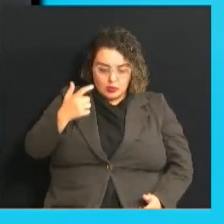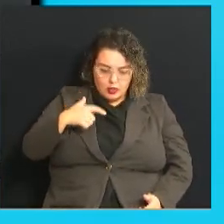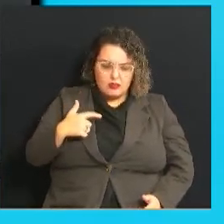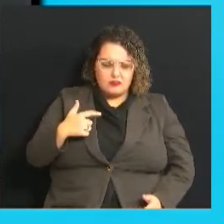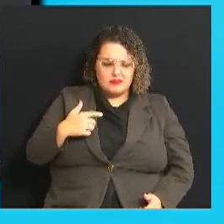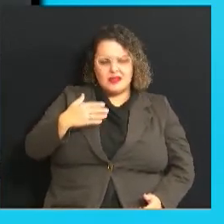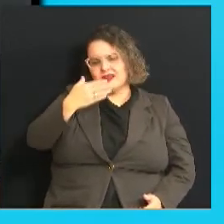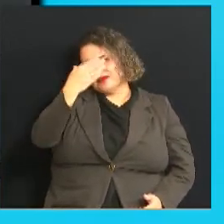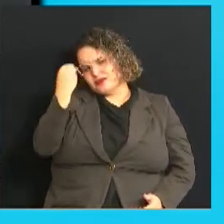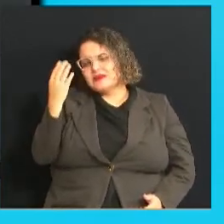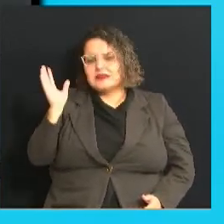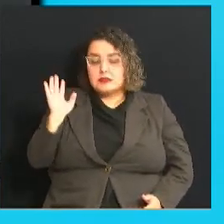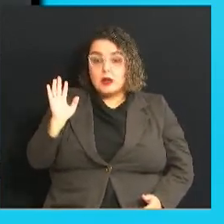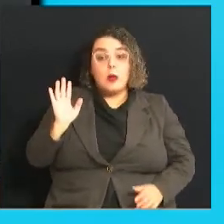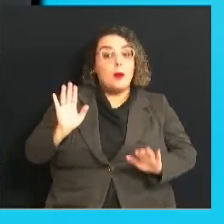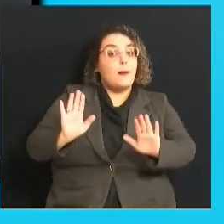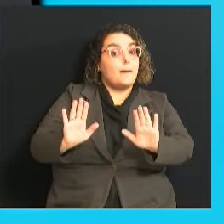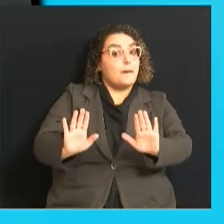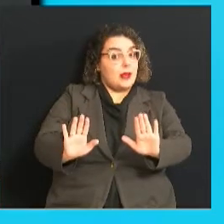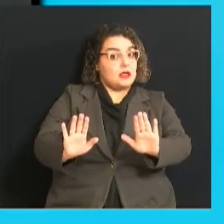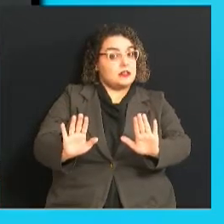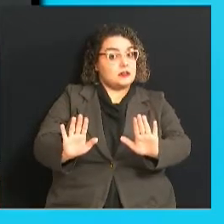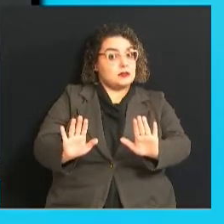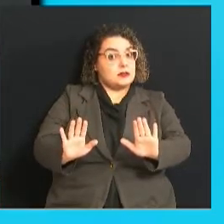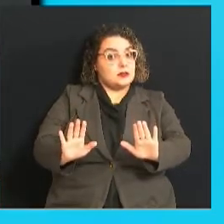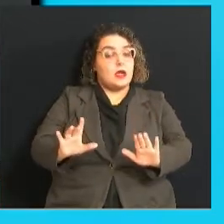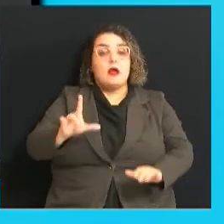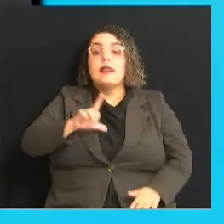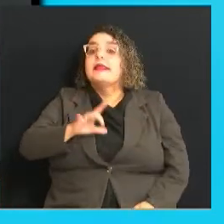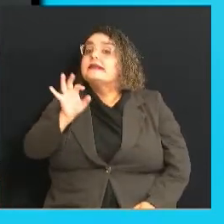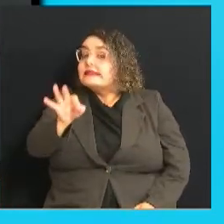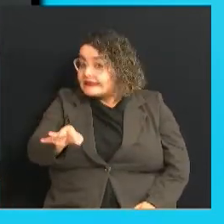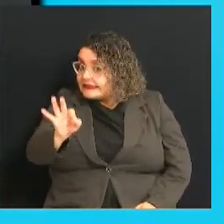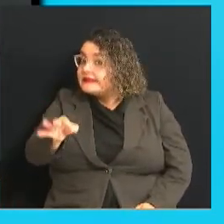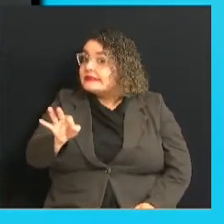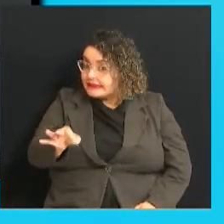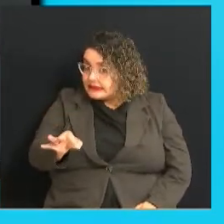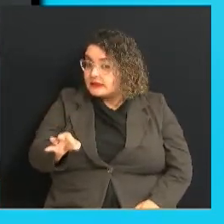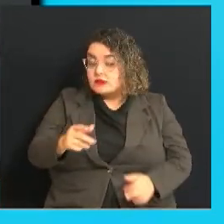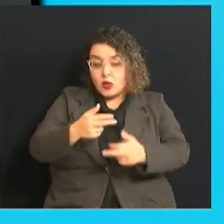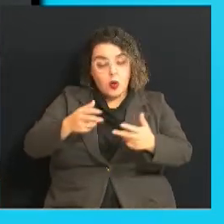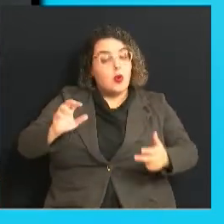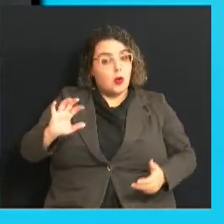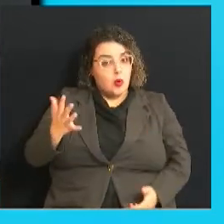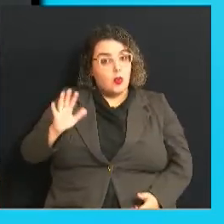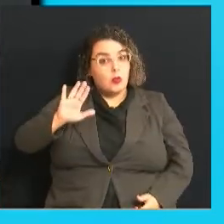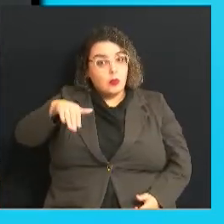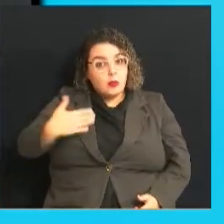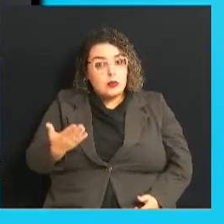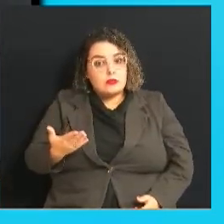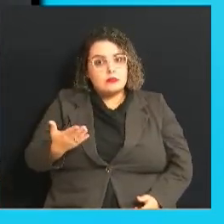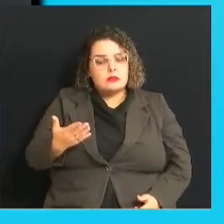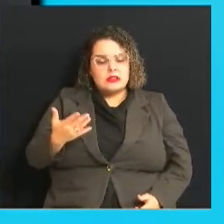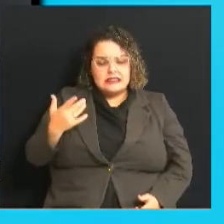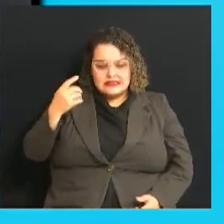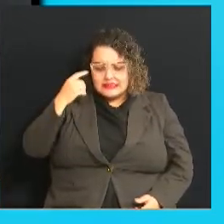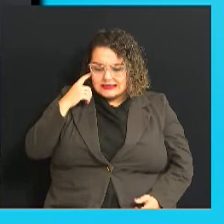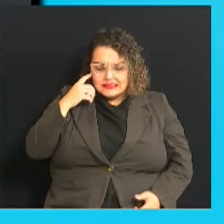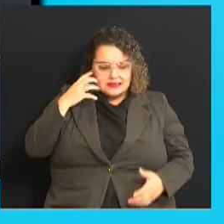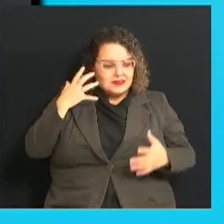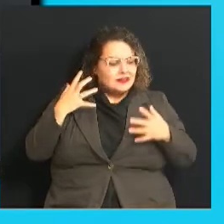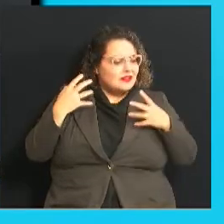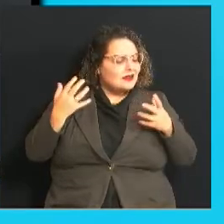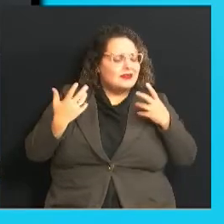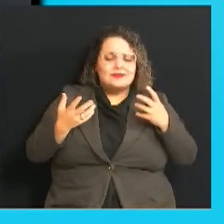esquecida. Mas a gente vai ter certeza de que algo está acontecendo quando ela começa a se enrolar com coisas